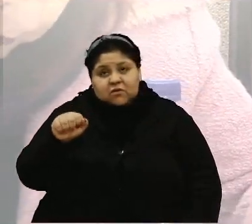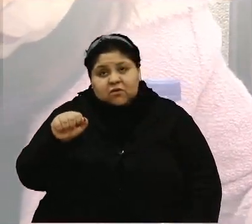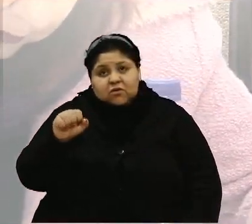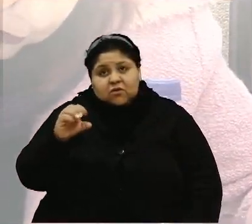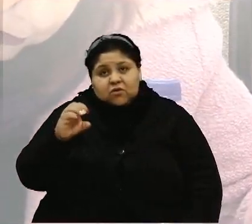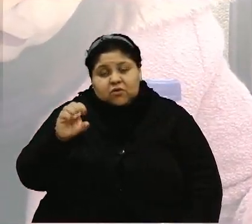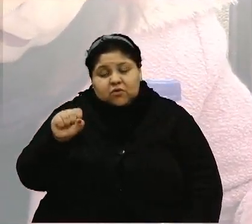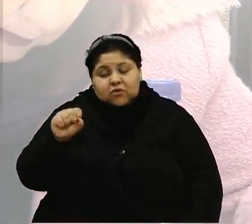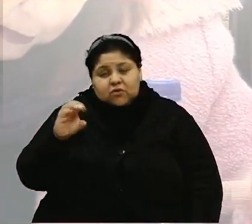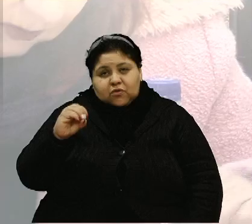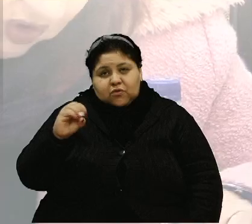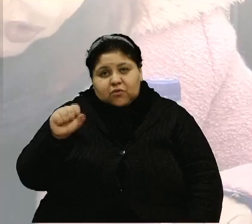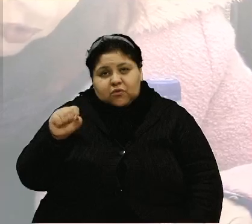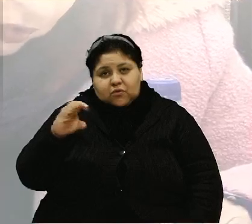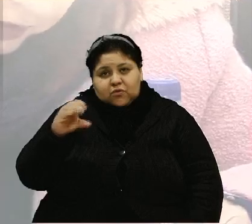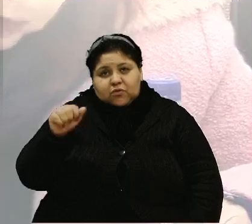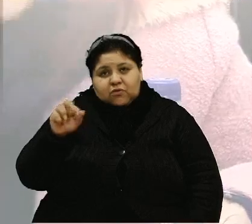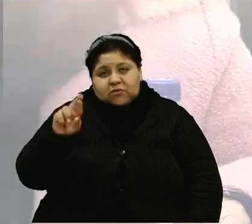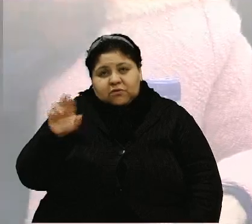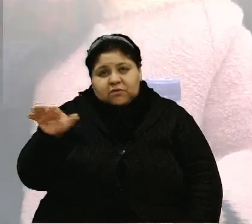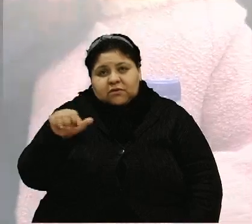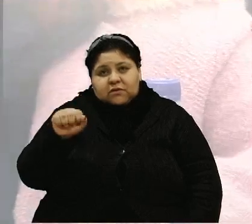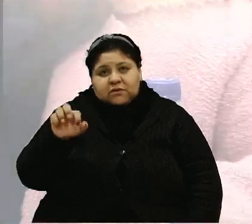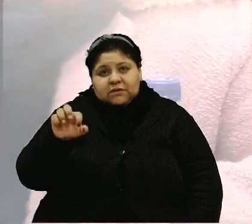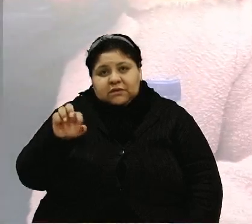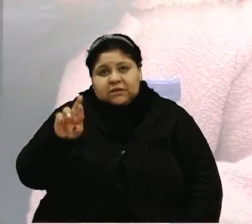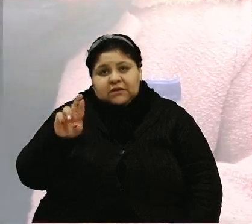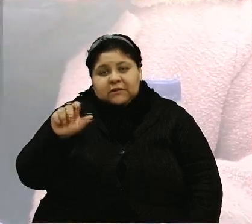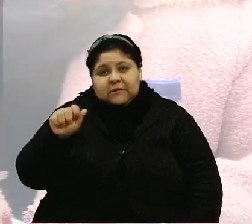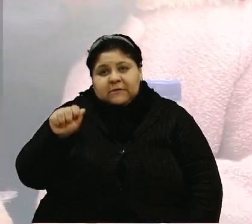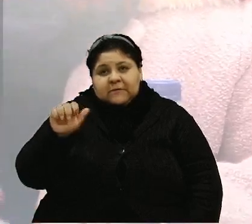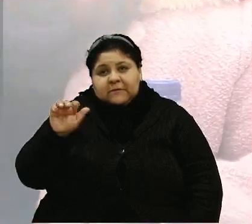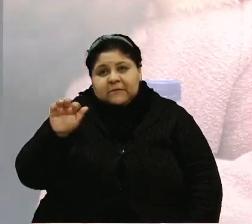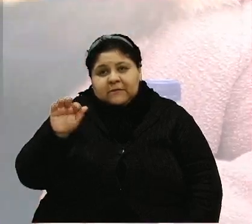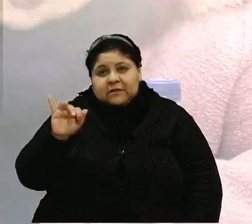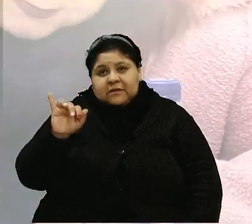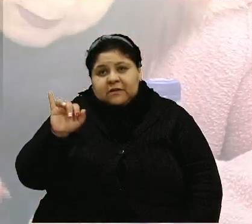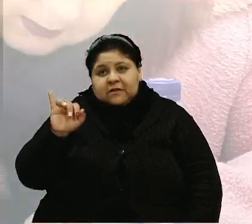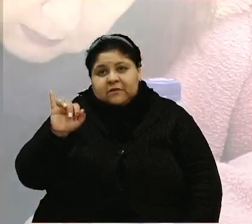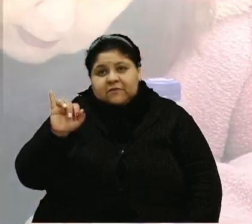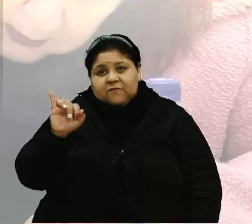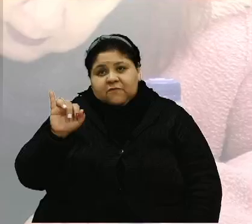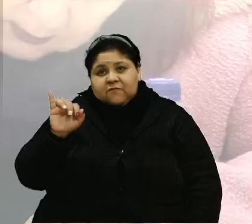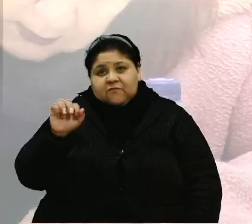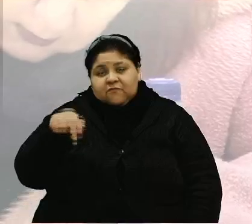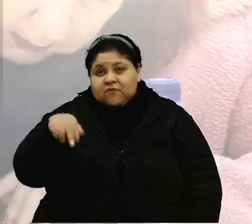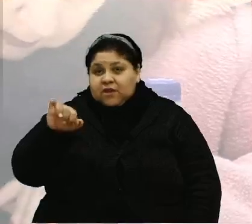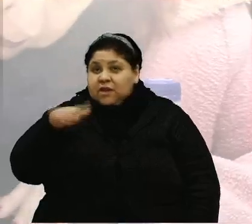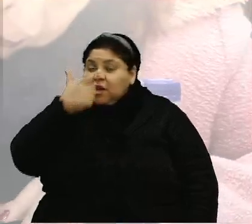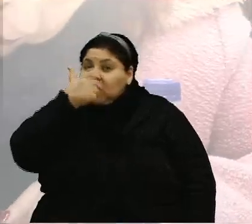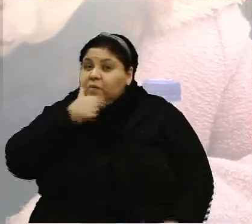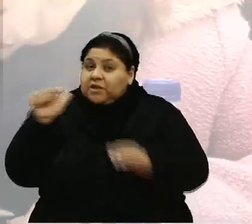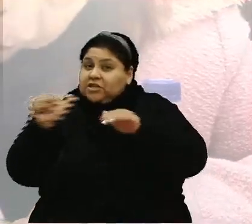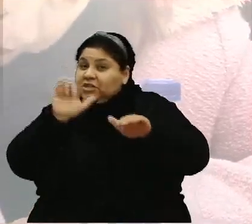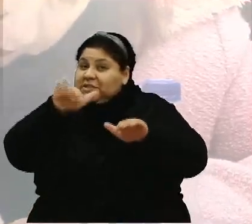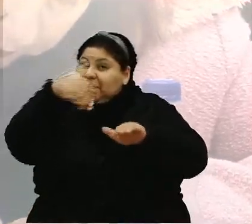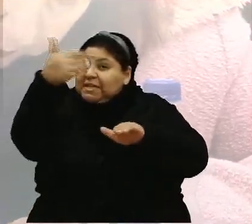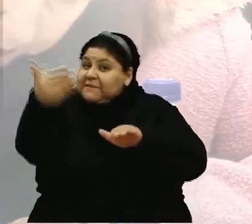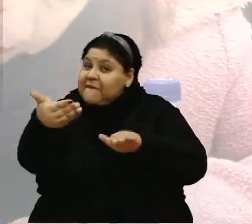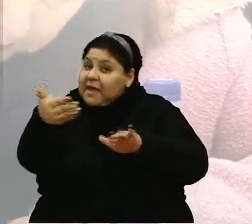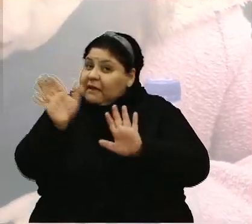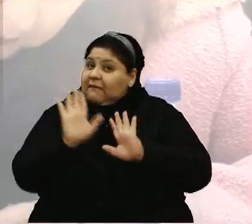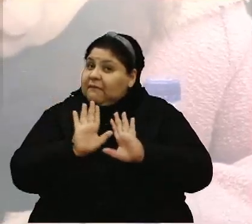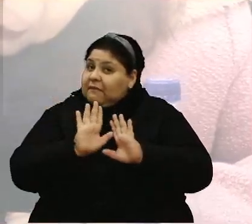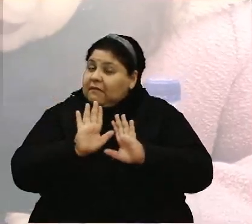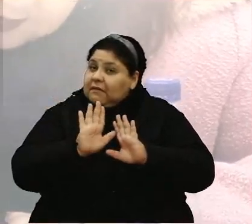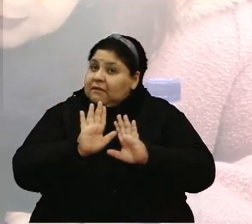Arcobaleno, vereador Bressan, que o senhor está lutando, parece-me que agora, semana que vem, semana que vem,